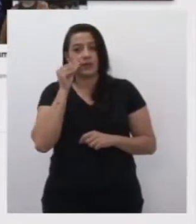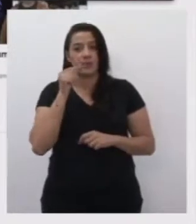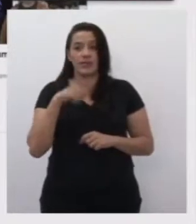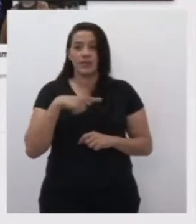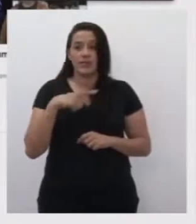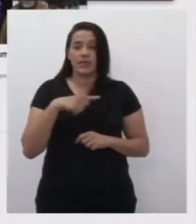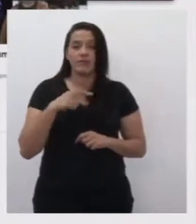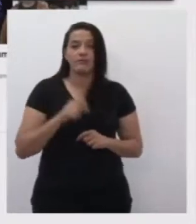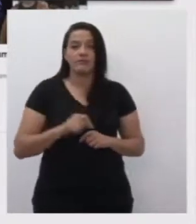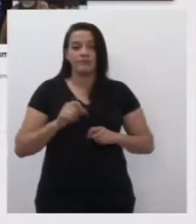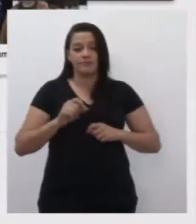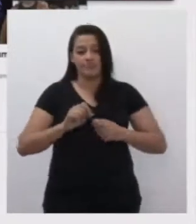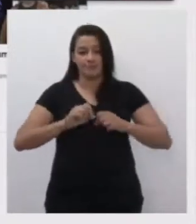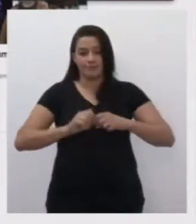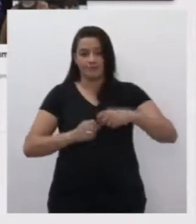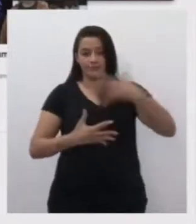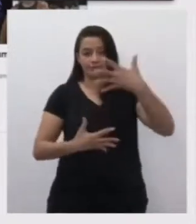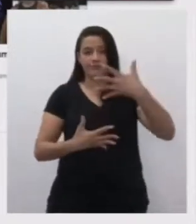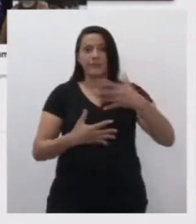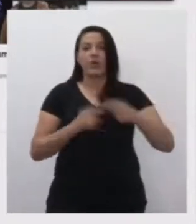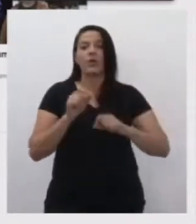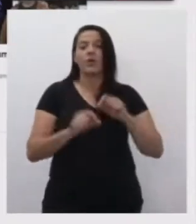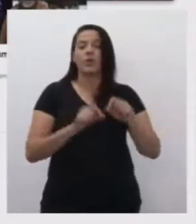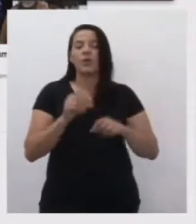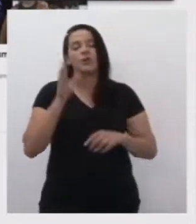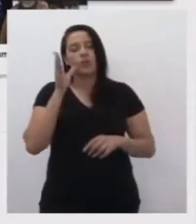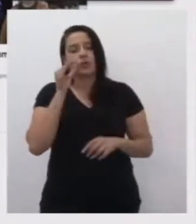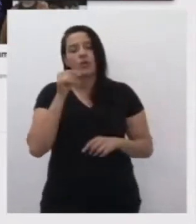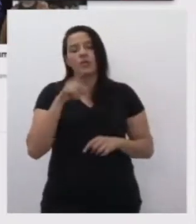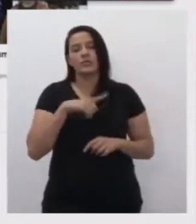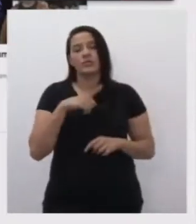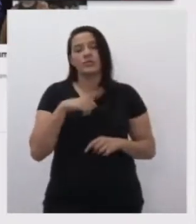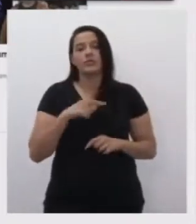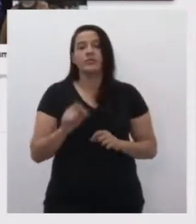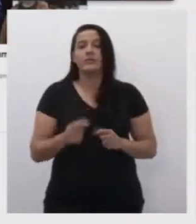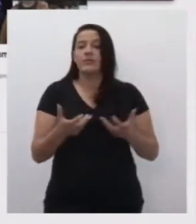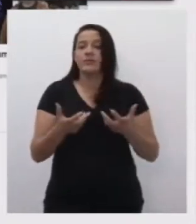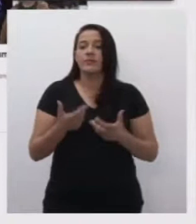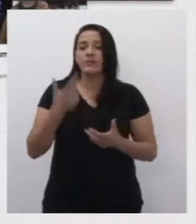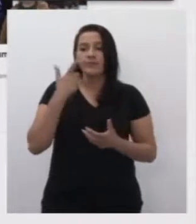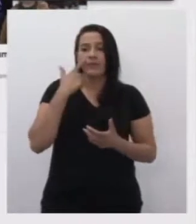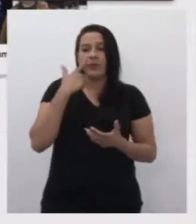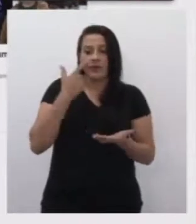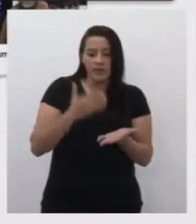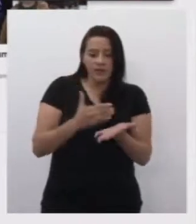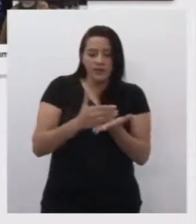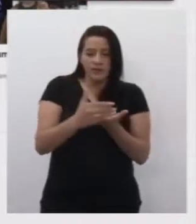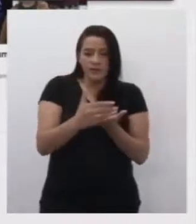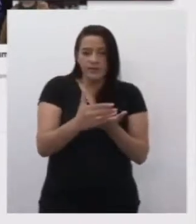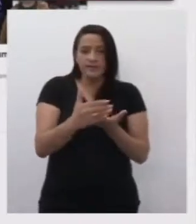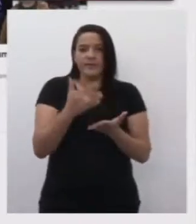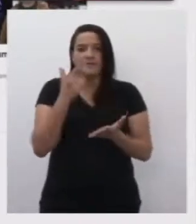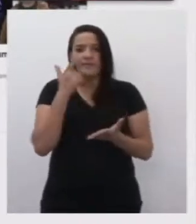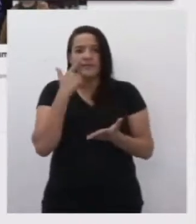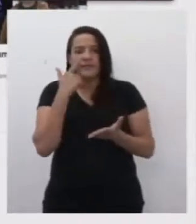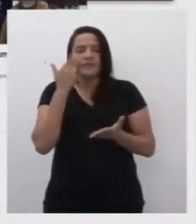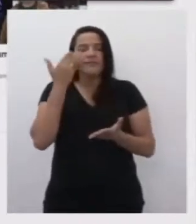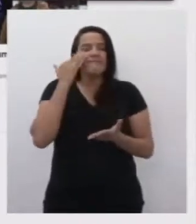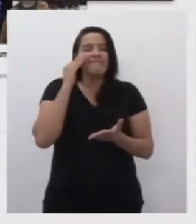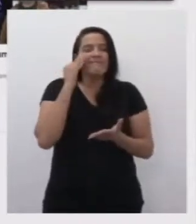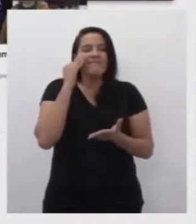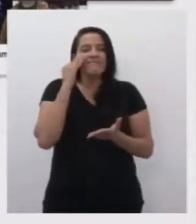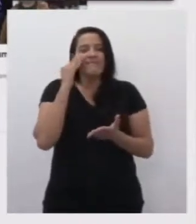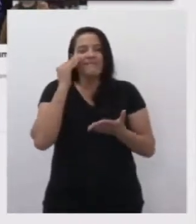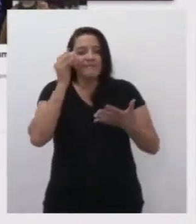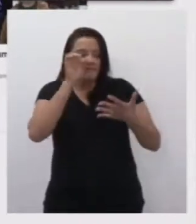também tive, né? Assim, eu queria dar uma olhadinha na página inicial e também entender quais são